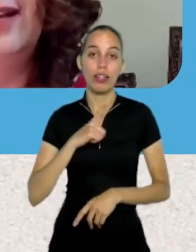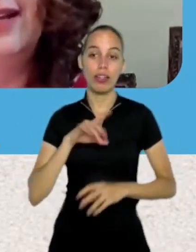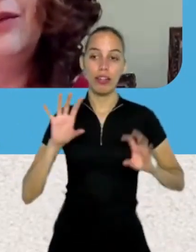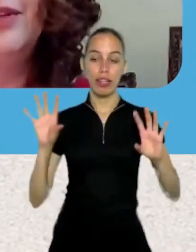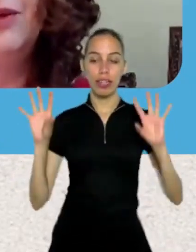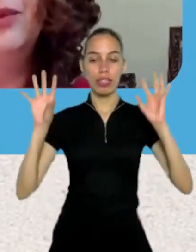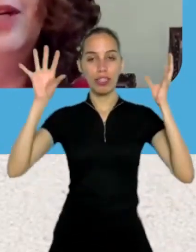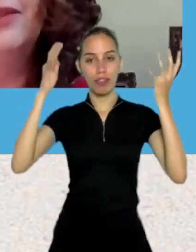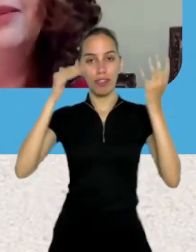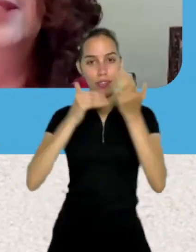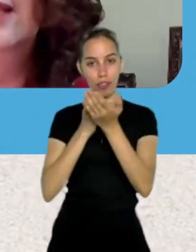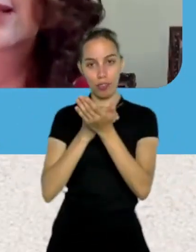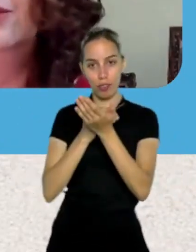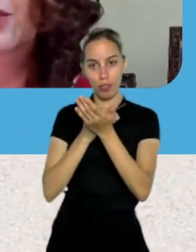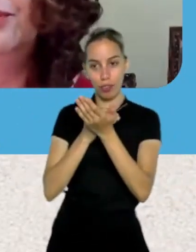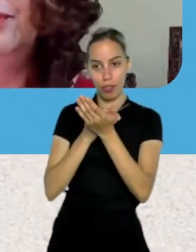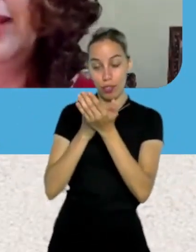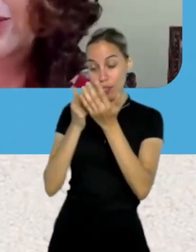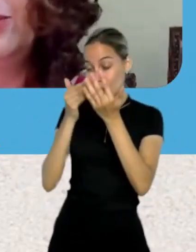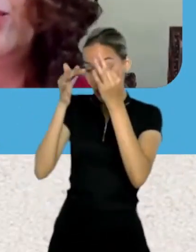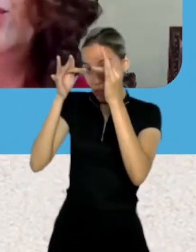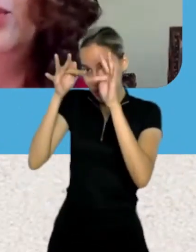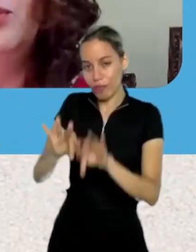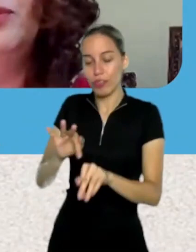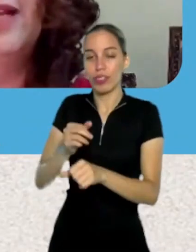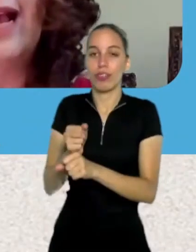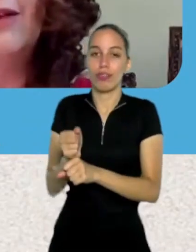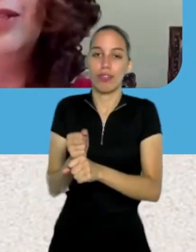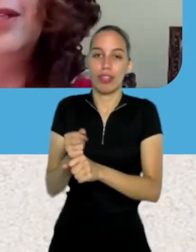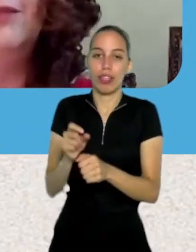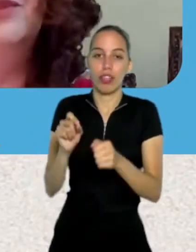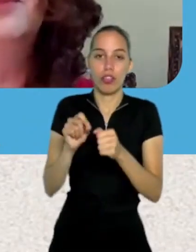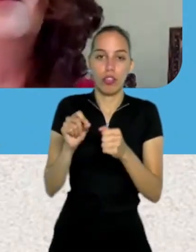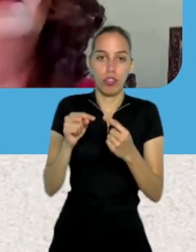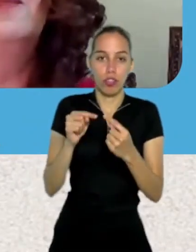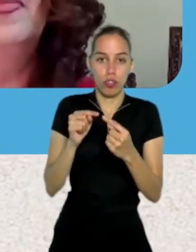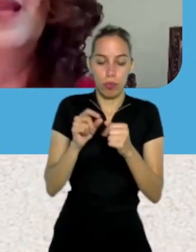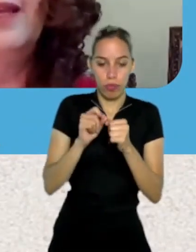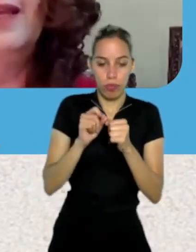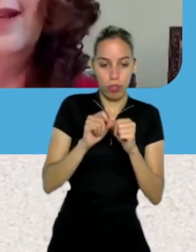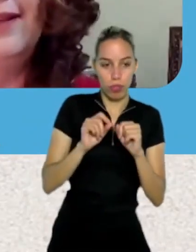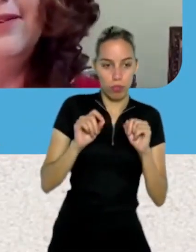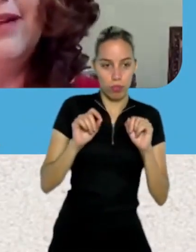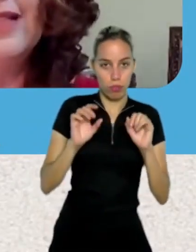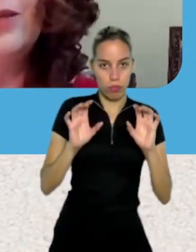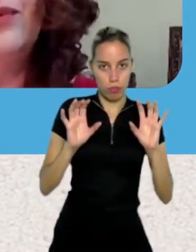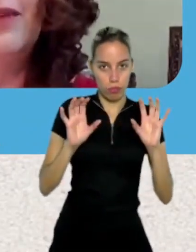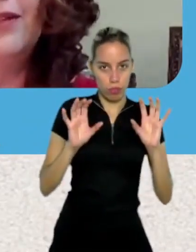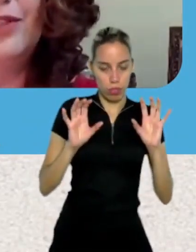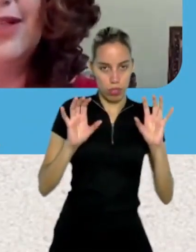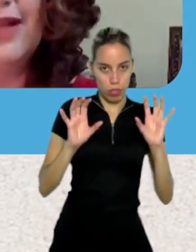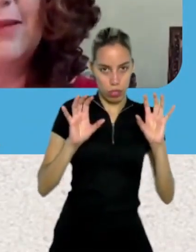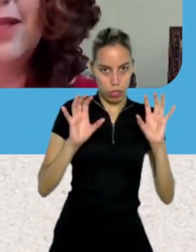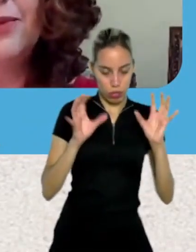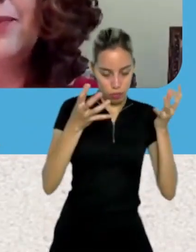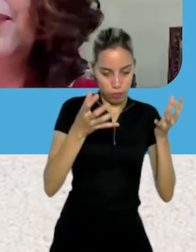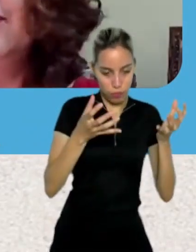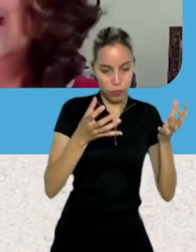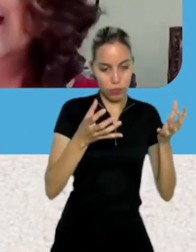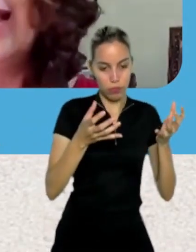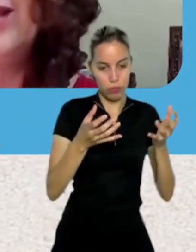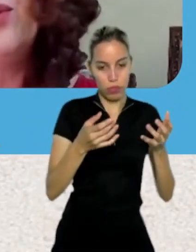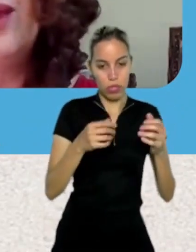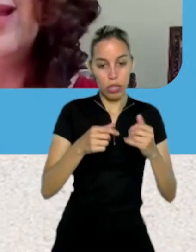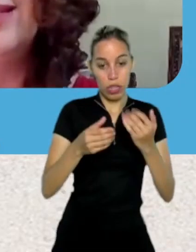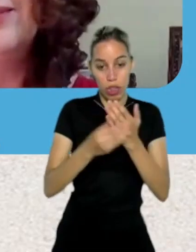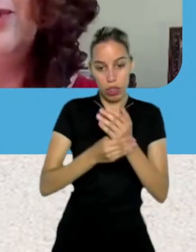lançamento ao final do ano. Então, a gente fazia o concurso, publicava o livro e fazia um evento de lançamento.